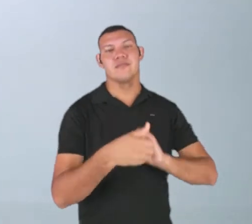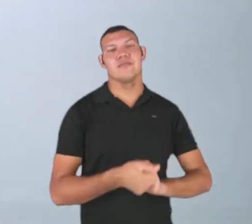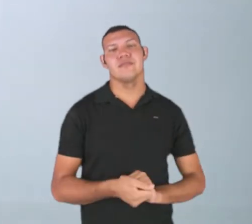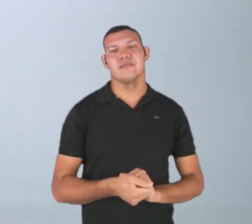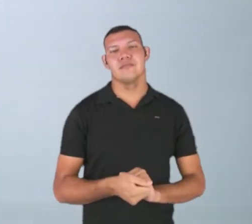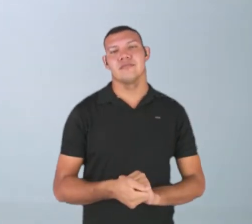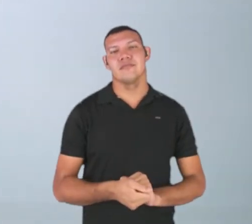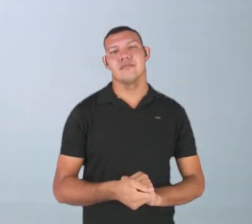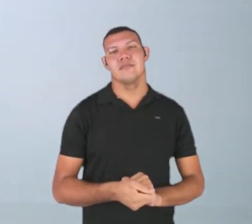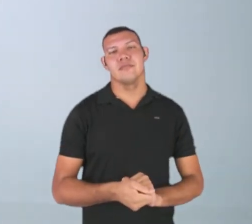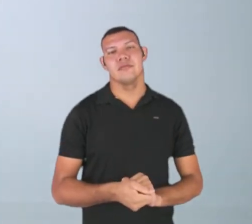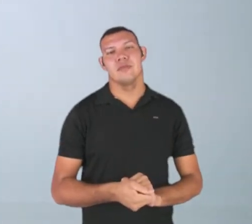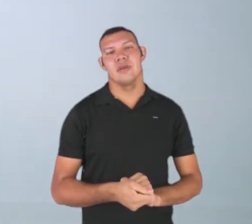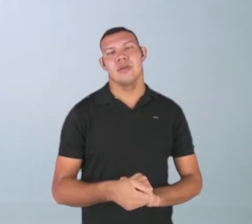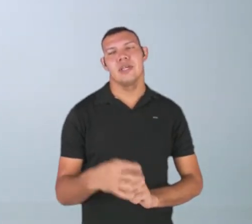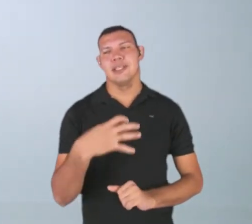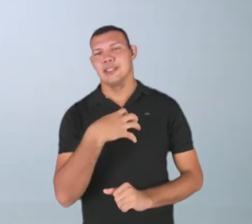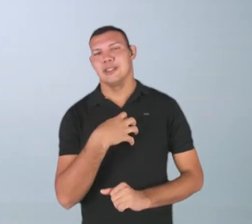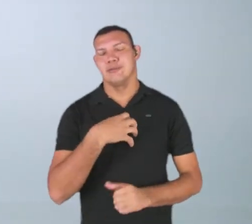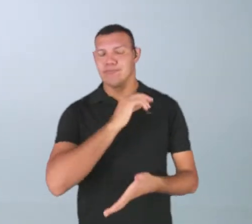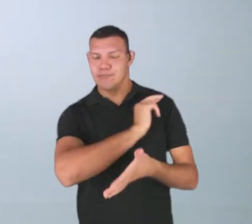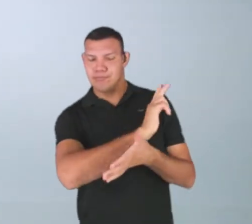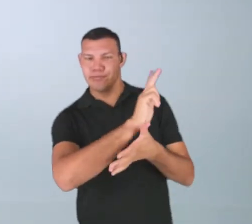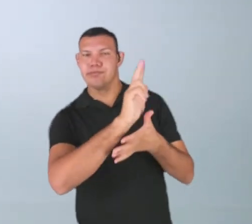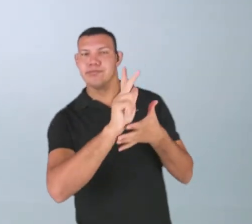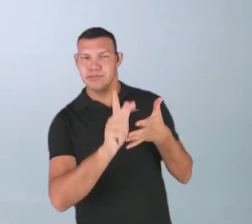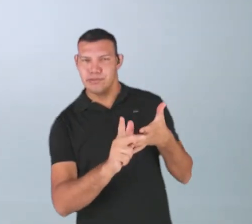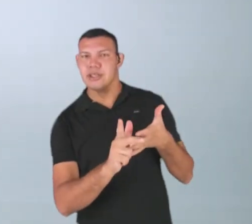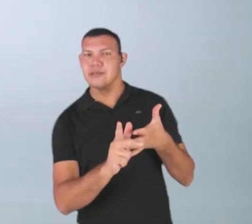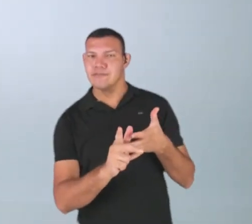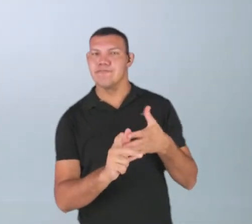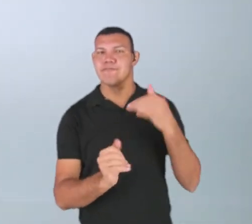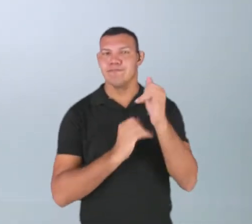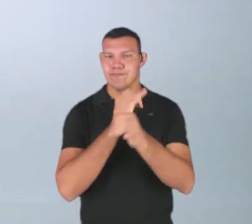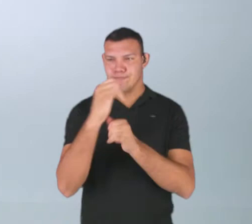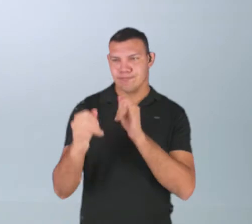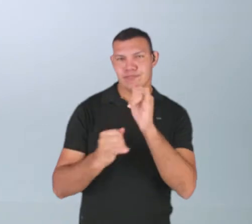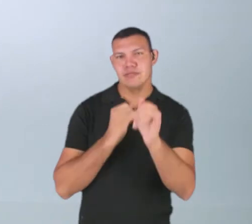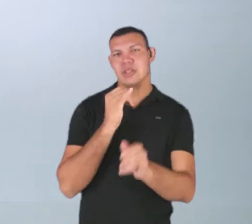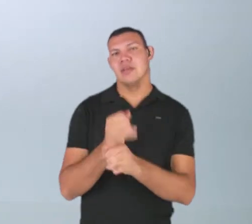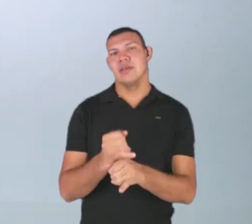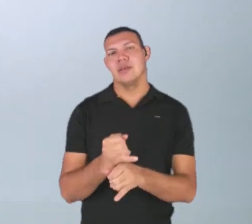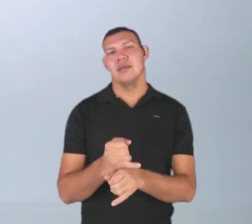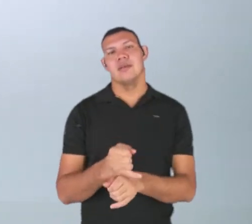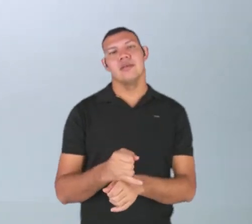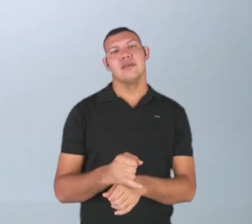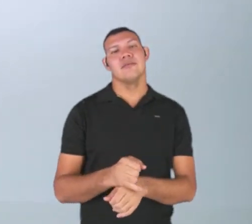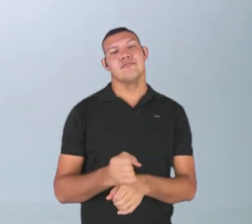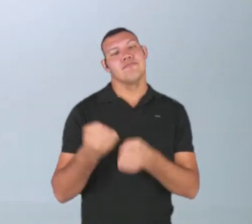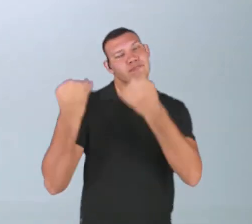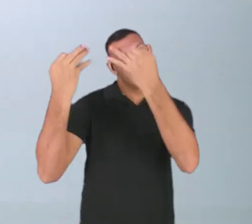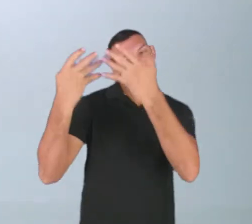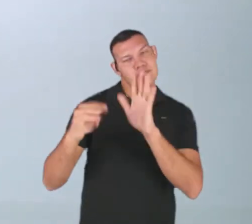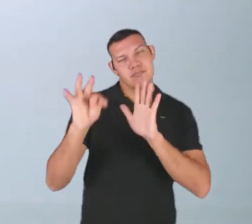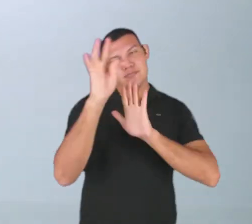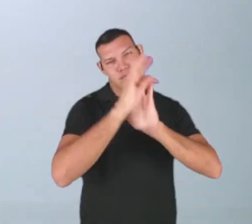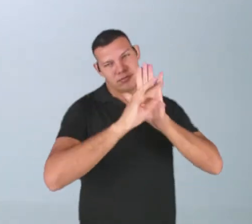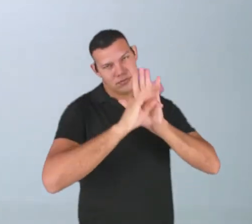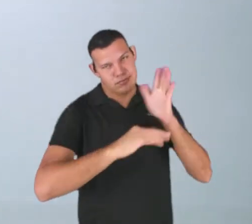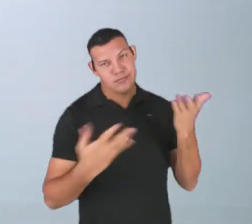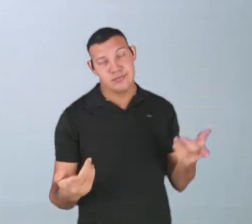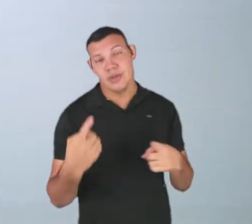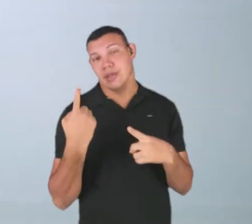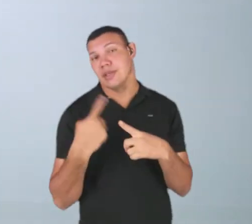outras maneiras de interação mais digitalizadas em que se valem bastante desse tipo de texto.